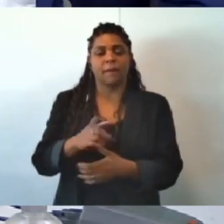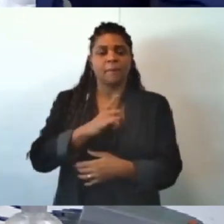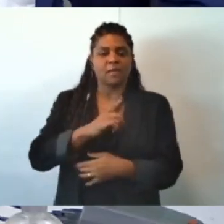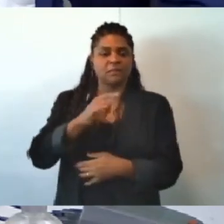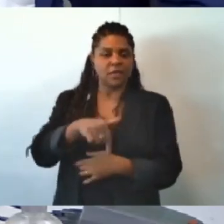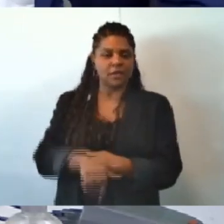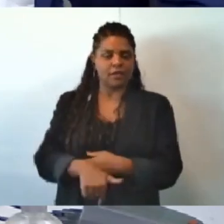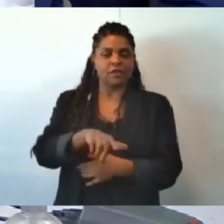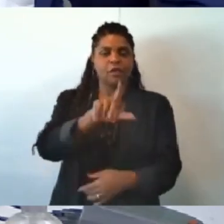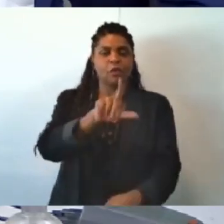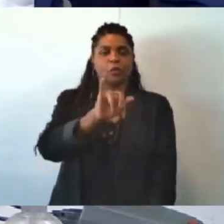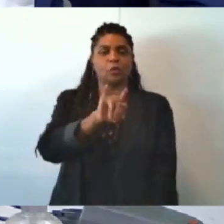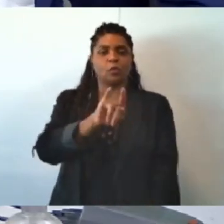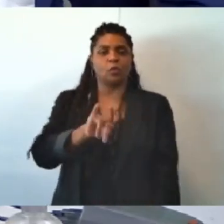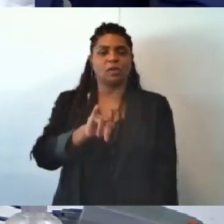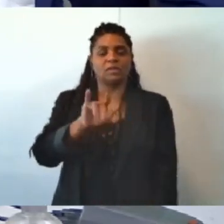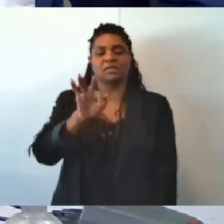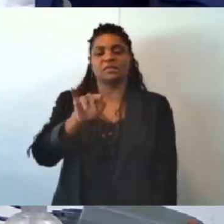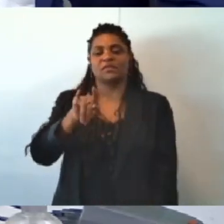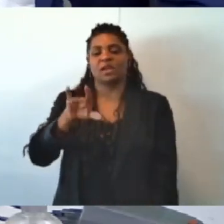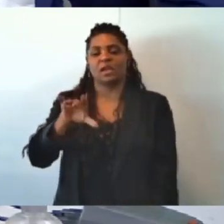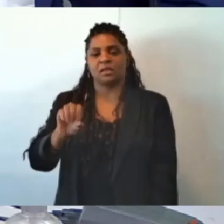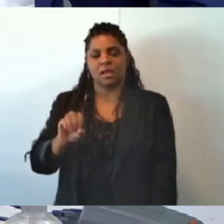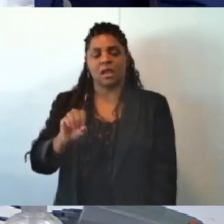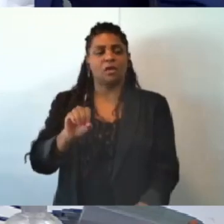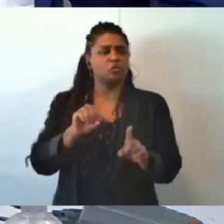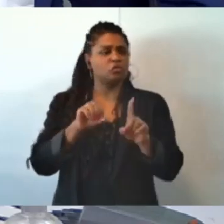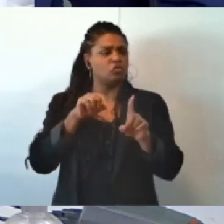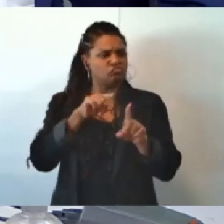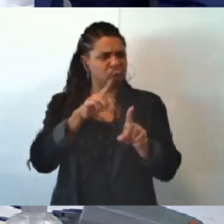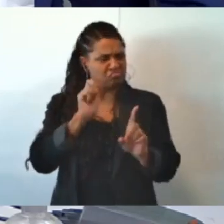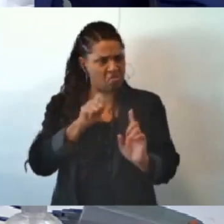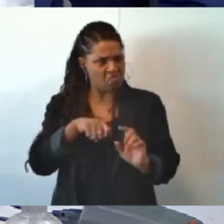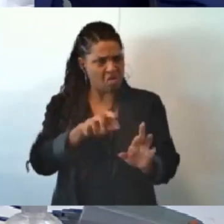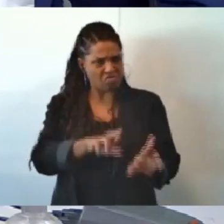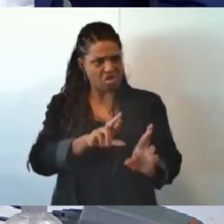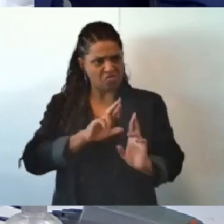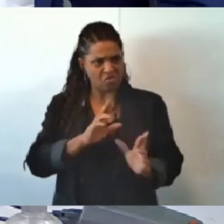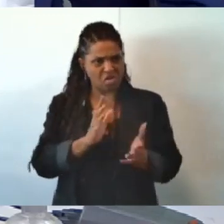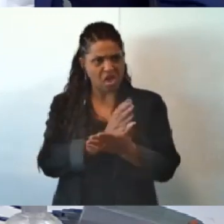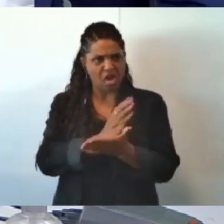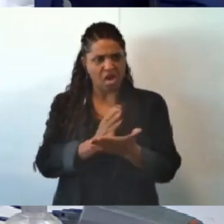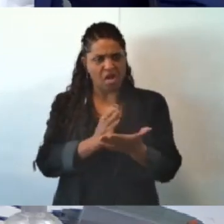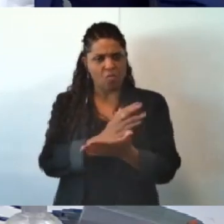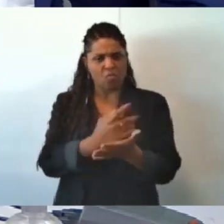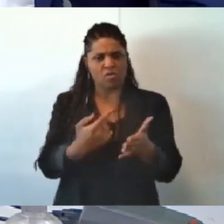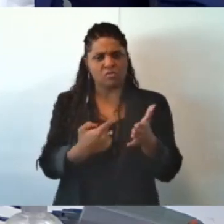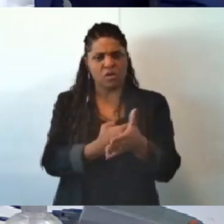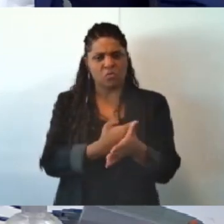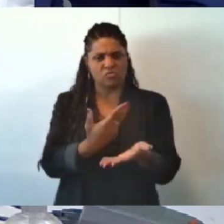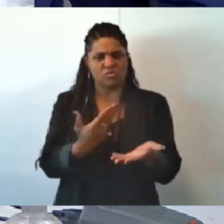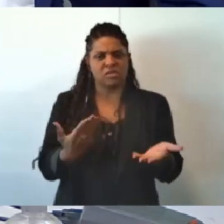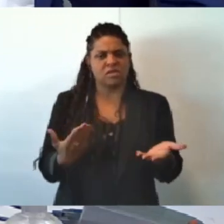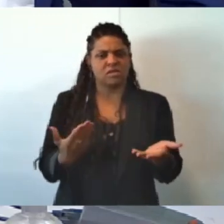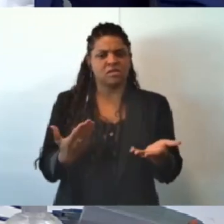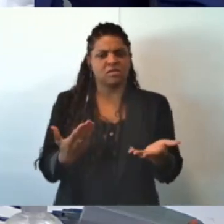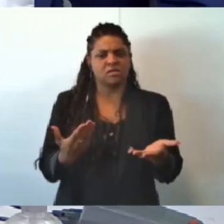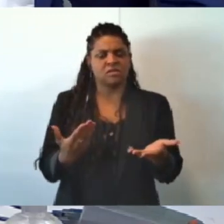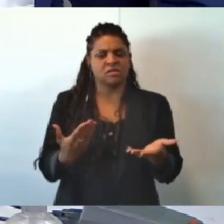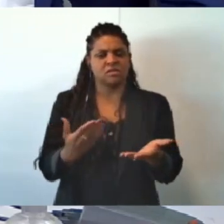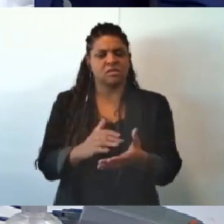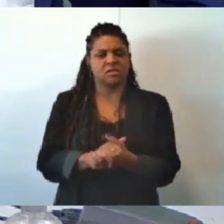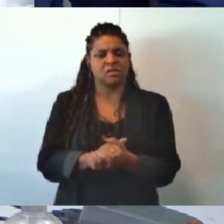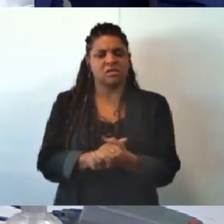Fernando. Fernando, você tem capacidade de responder a gente algumas, algumas perguntas respondendo pela BH